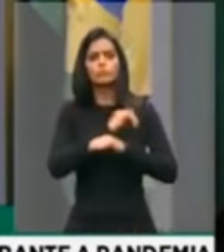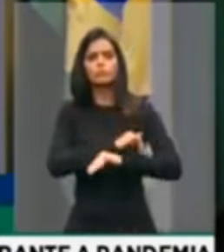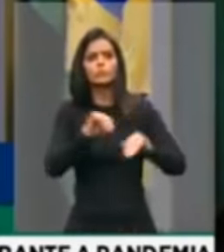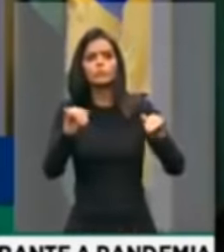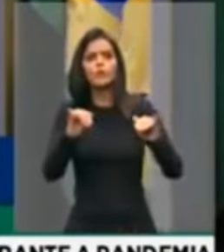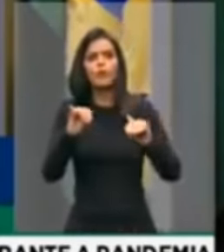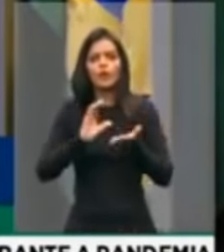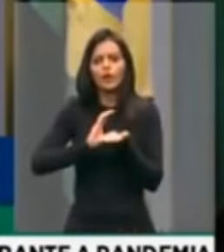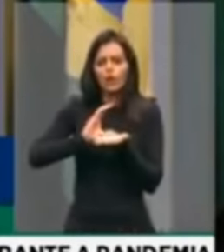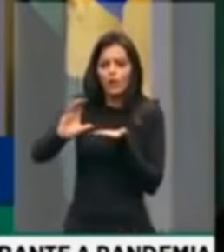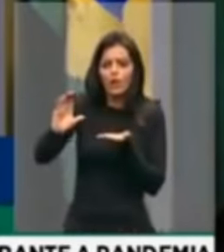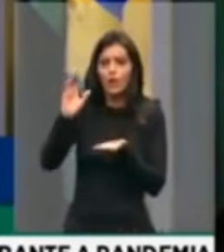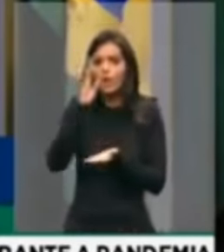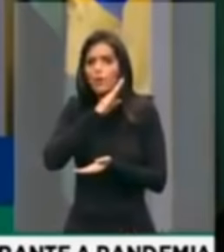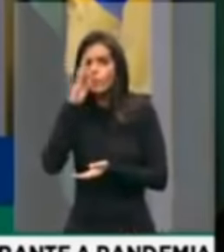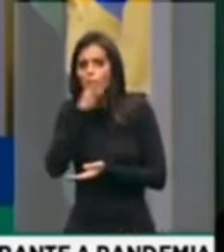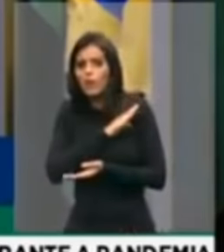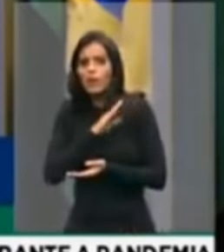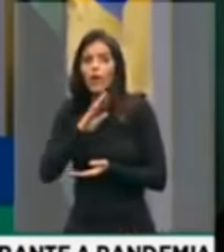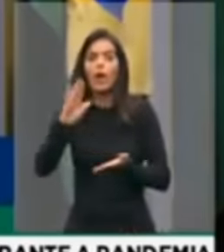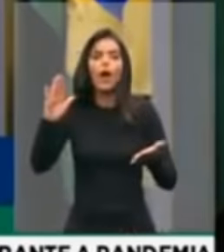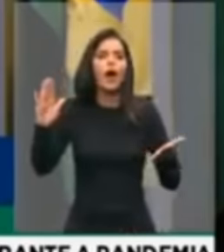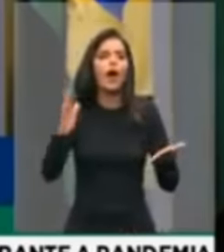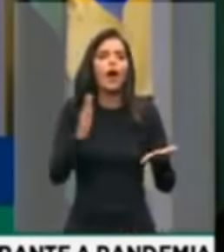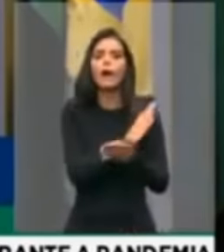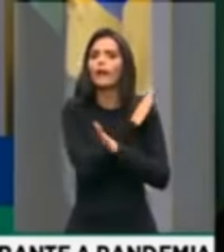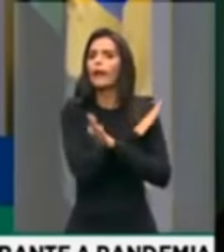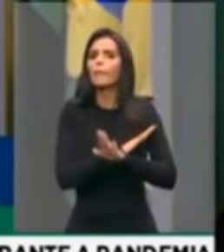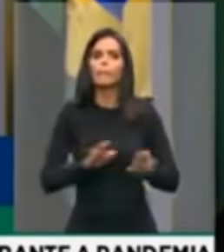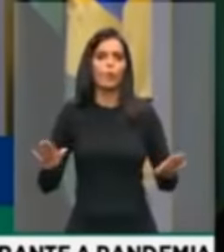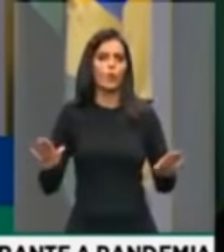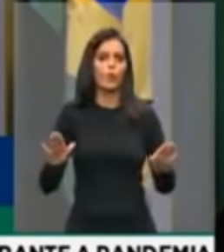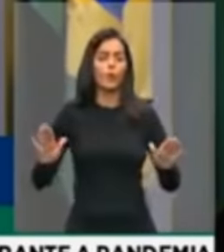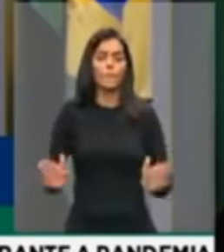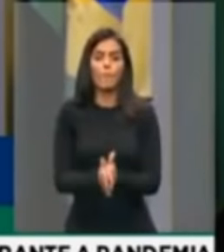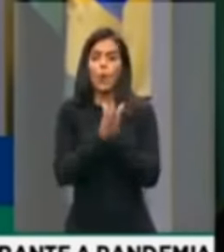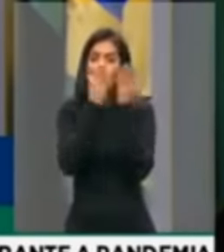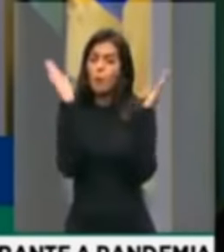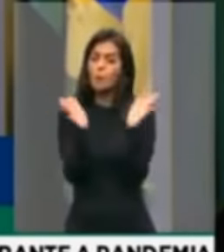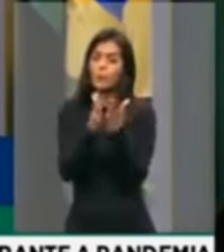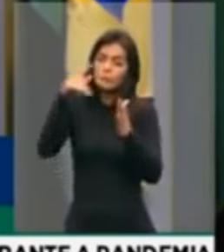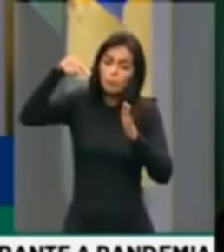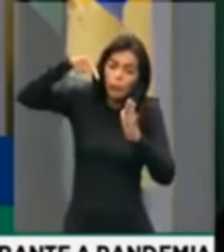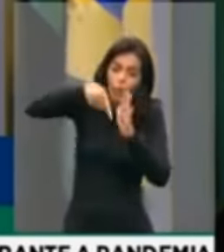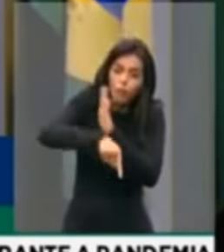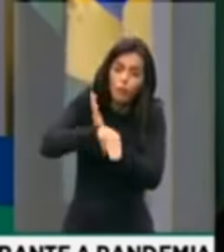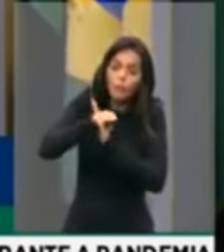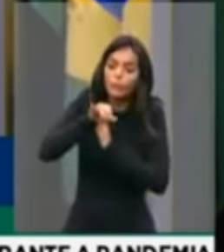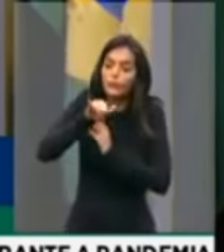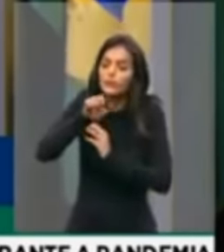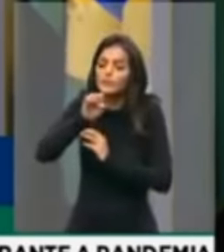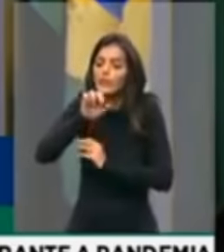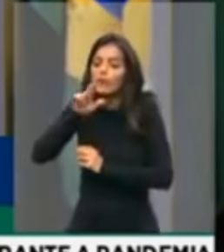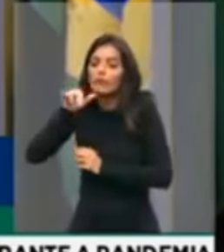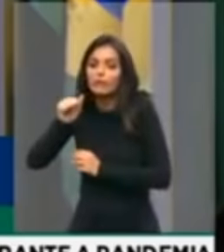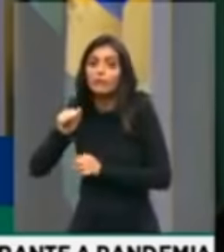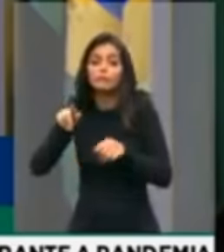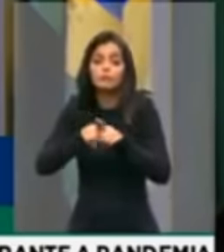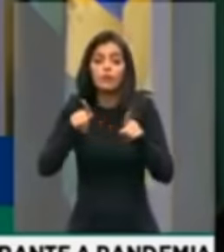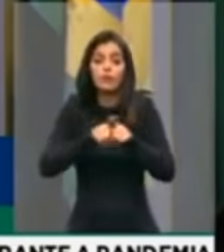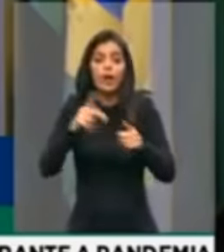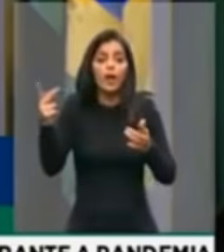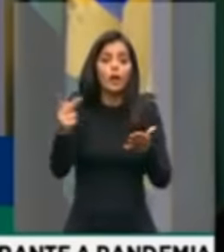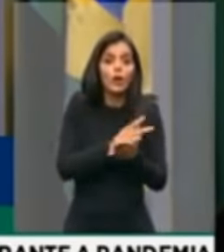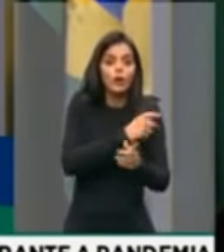não só erradicou a miséria do país nesse momento de pandemia como também trouxe a